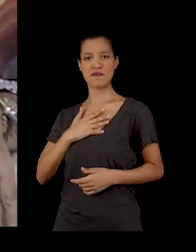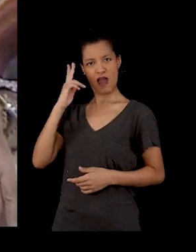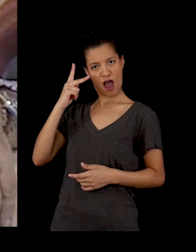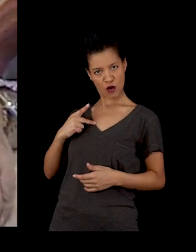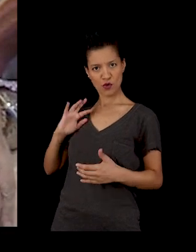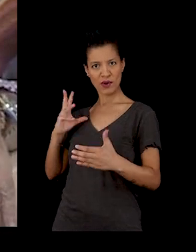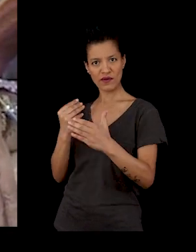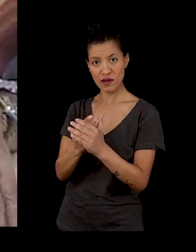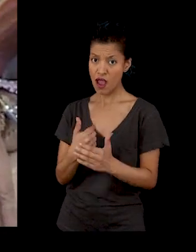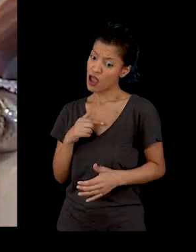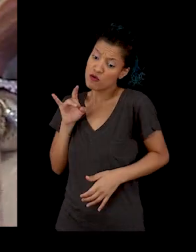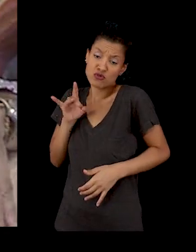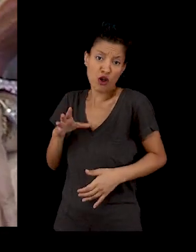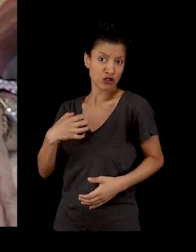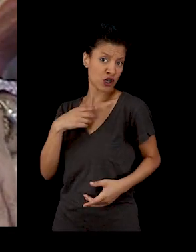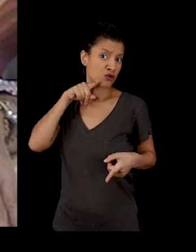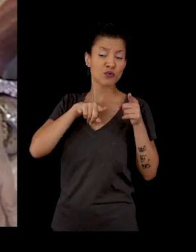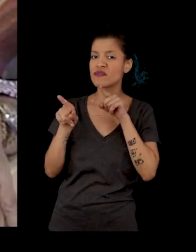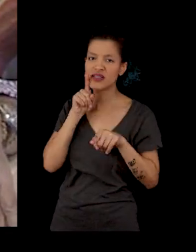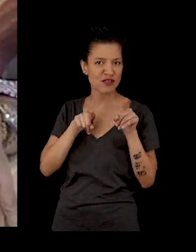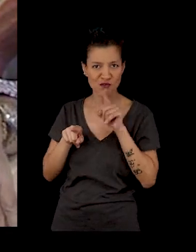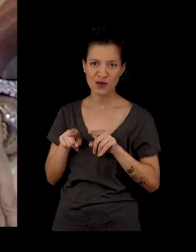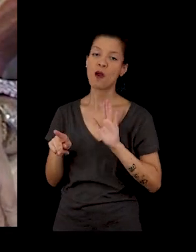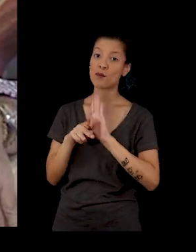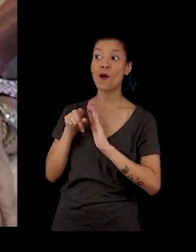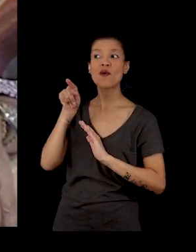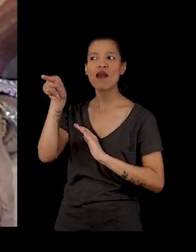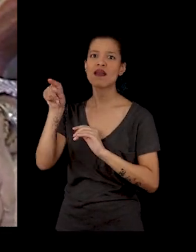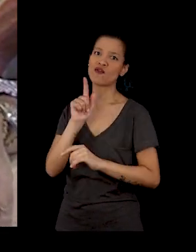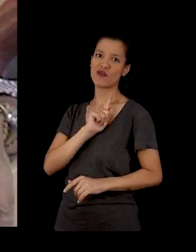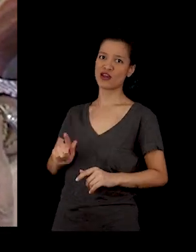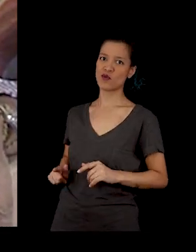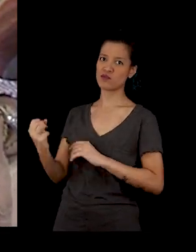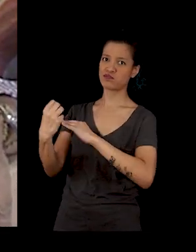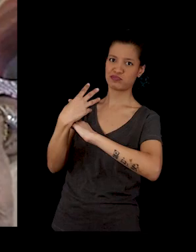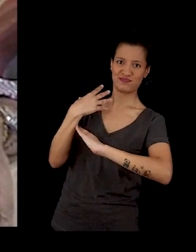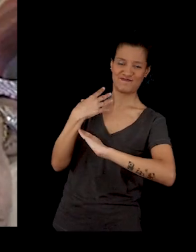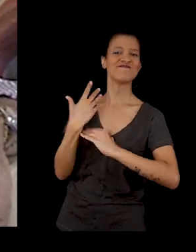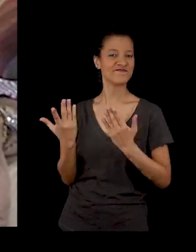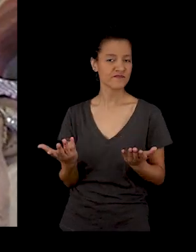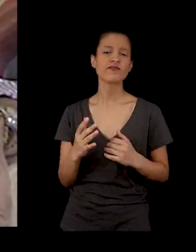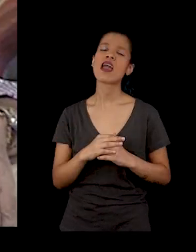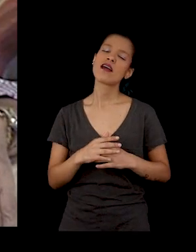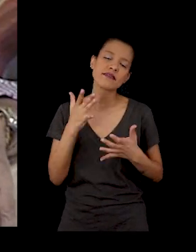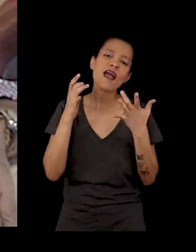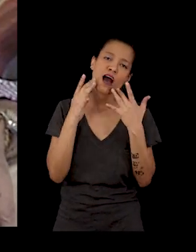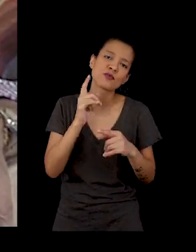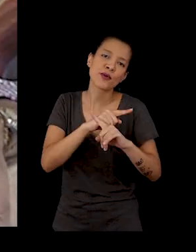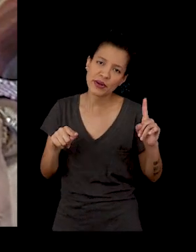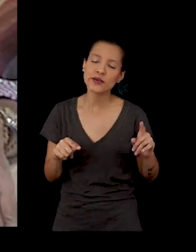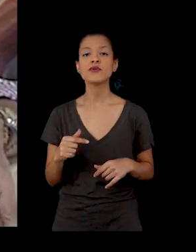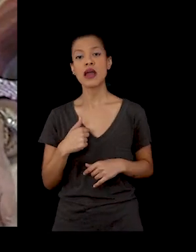minha autobiografia, apenas um subversivo, dessa fala do Lacerda. Bom, a peça foi